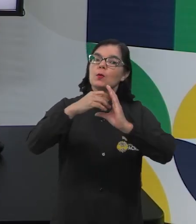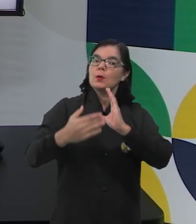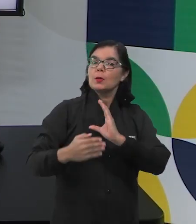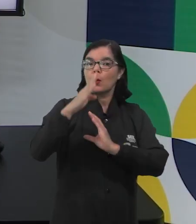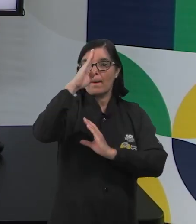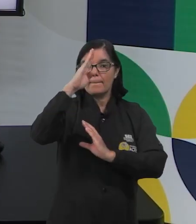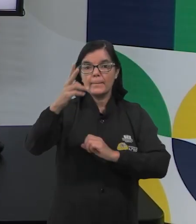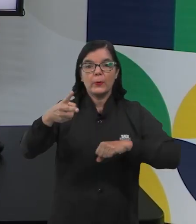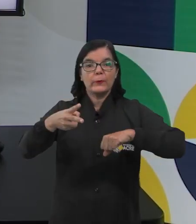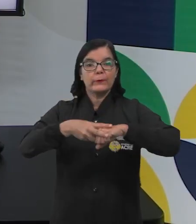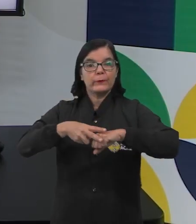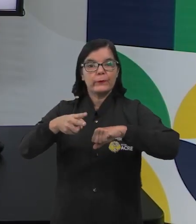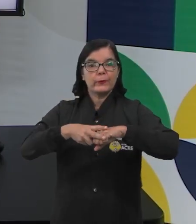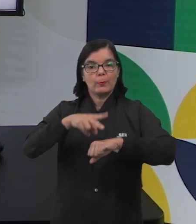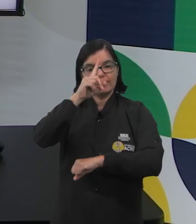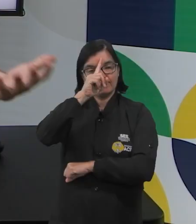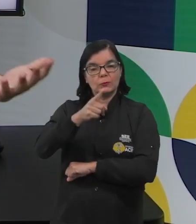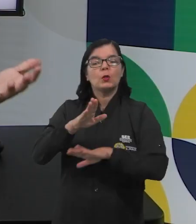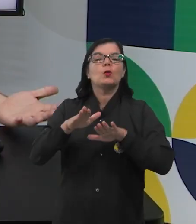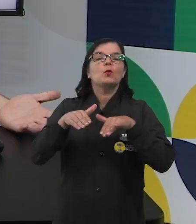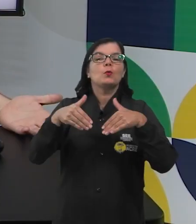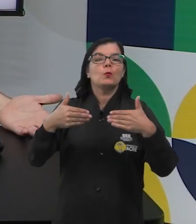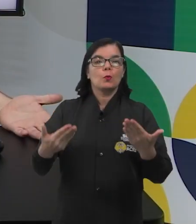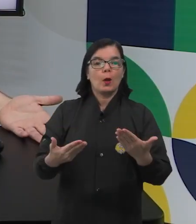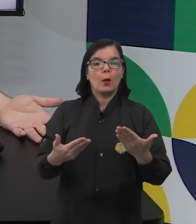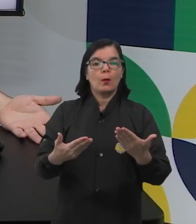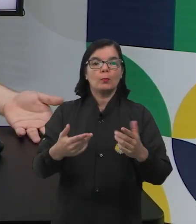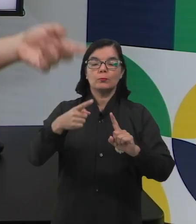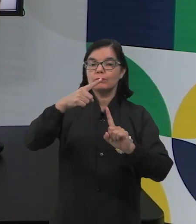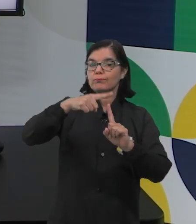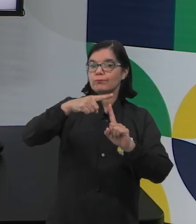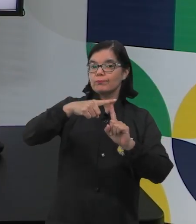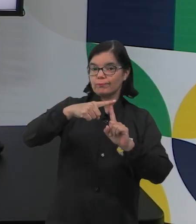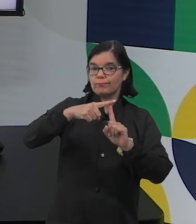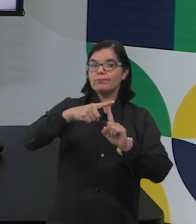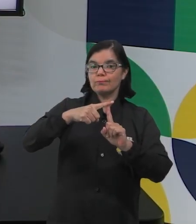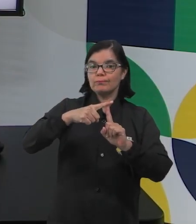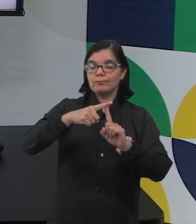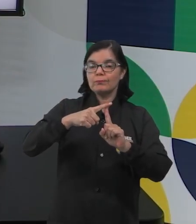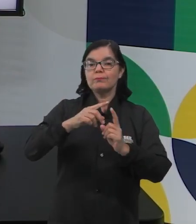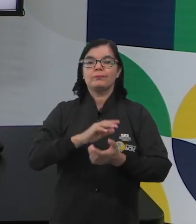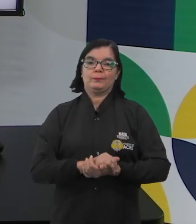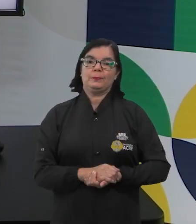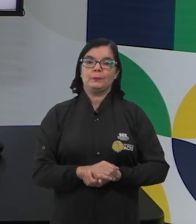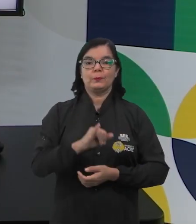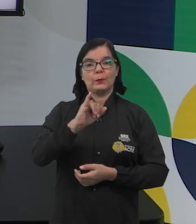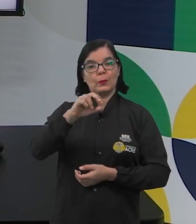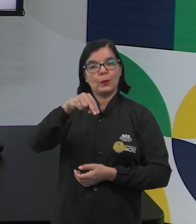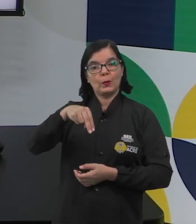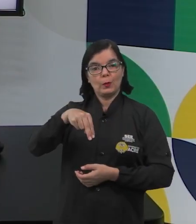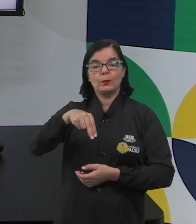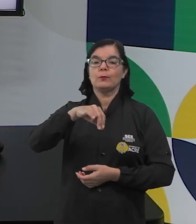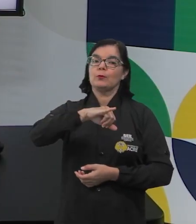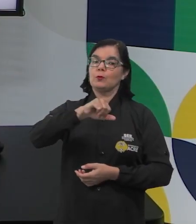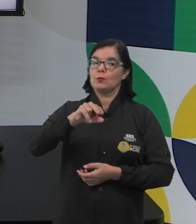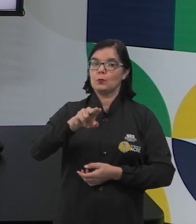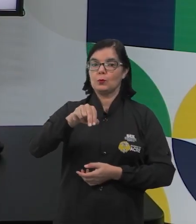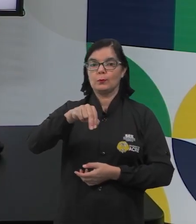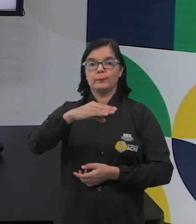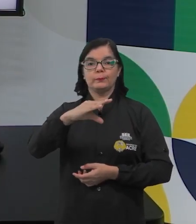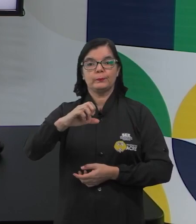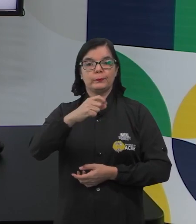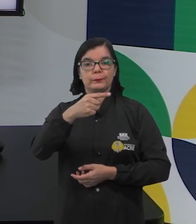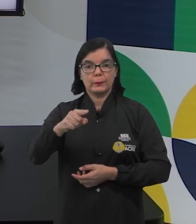principal o verbo no imperativo. E qual que é a tipologia que apresenta verbo no imperativo? A nossa querida injunção, chamar